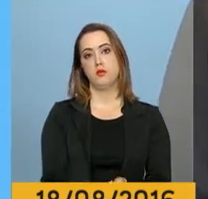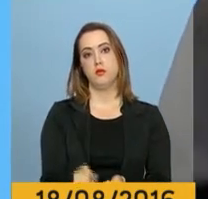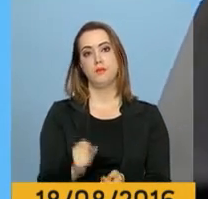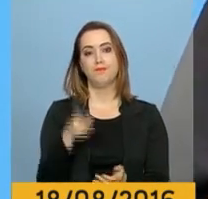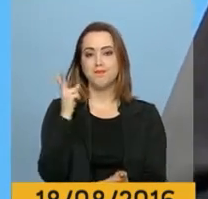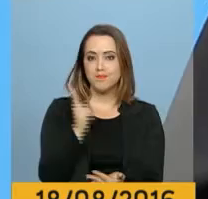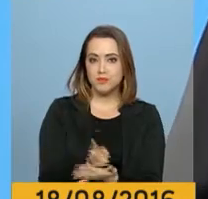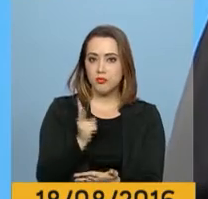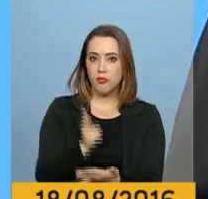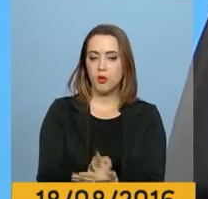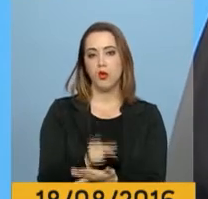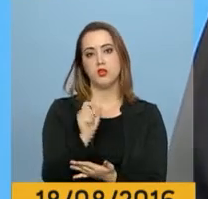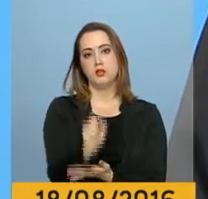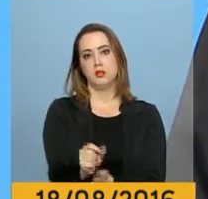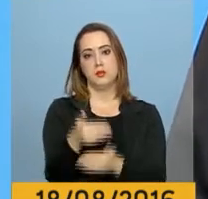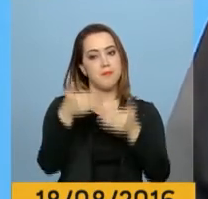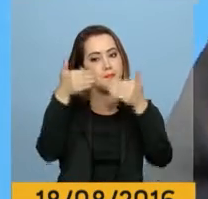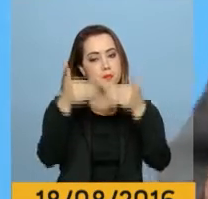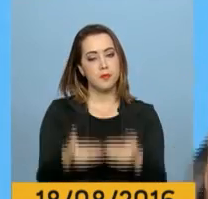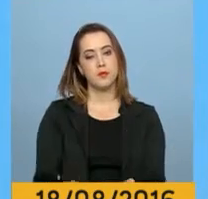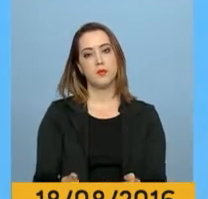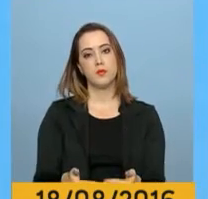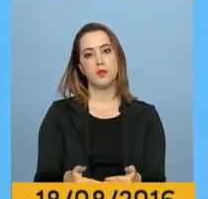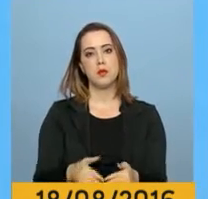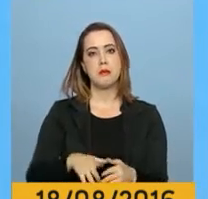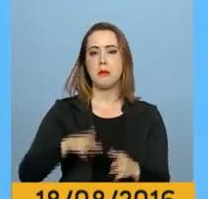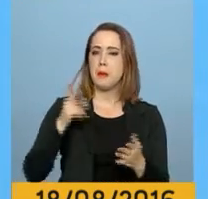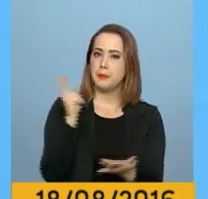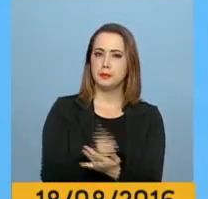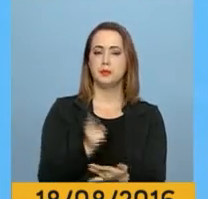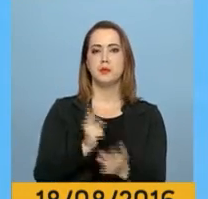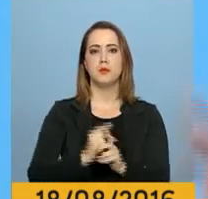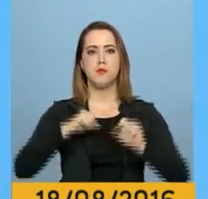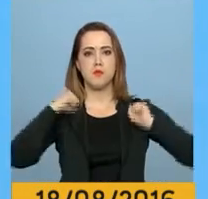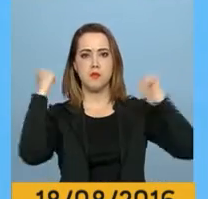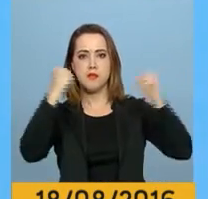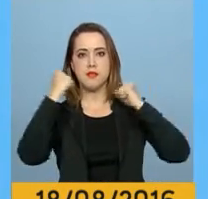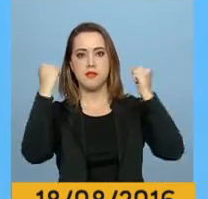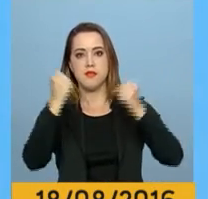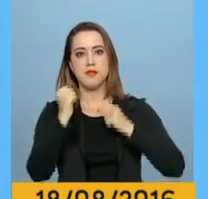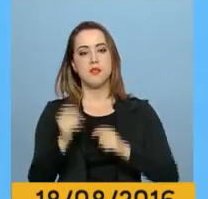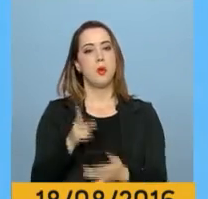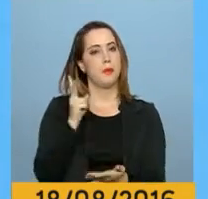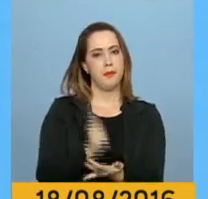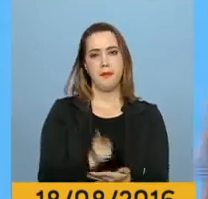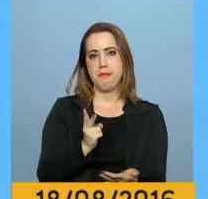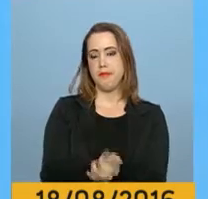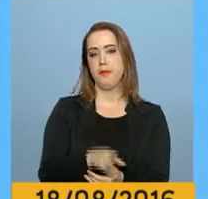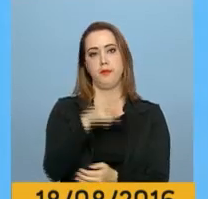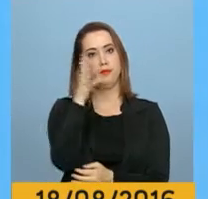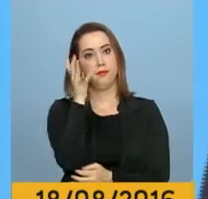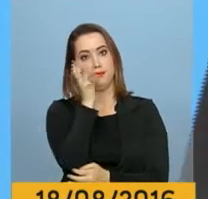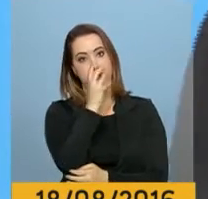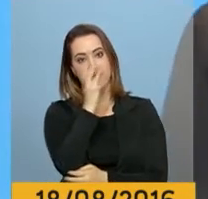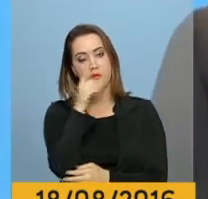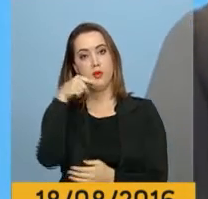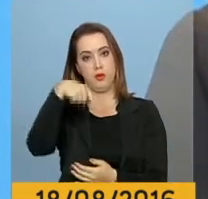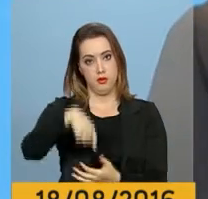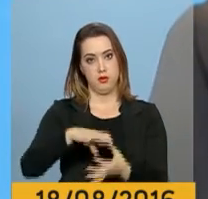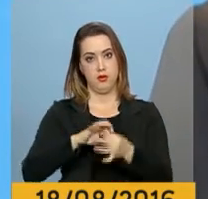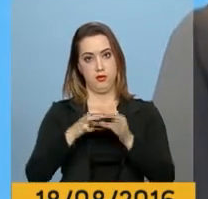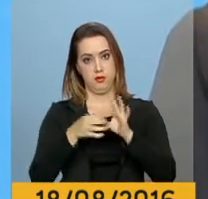na mesma presença na mesma torcida no mesmo entusiasmo que os brasileiros demonstraram